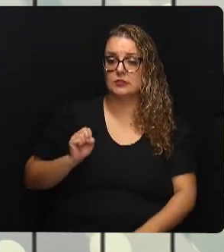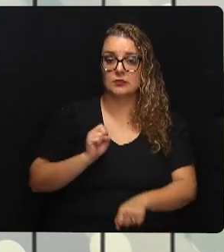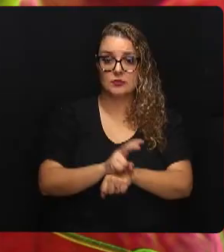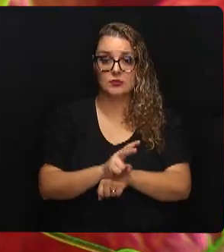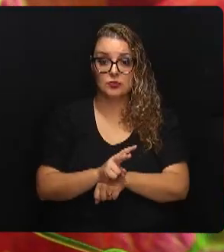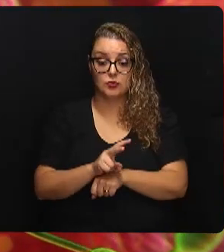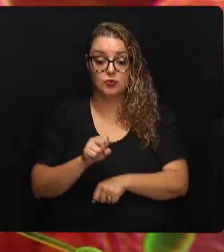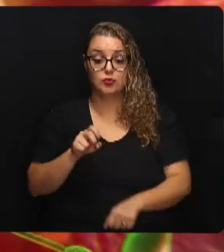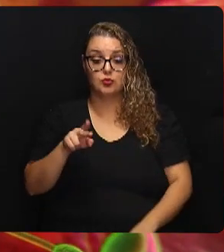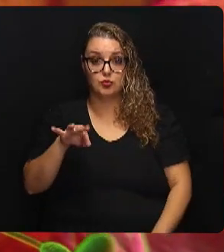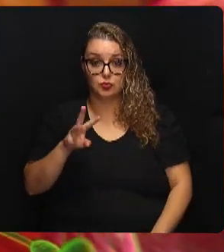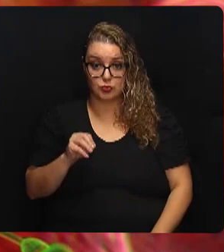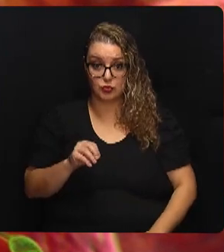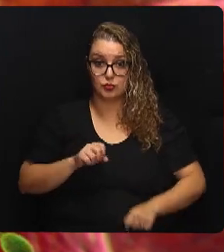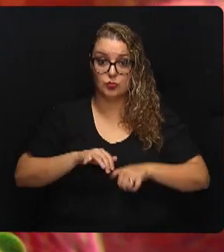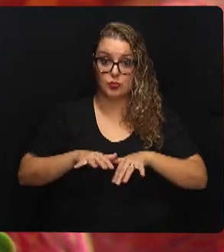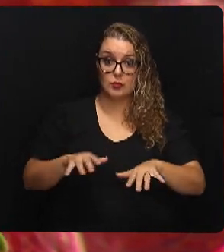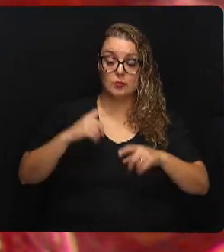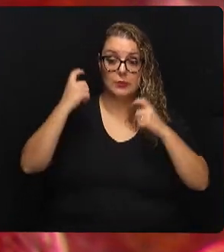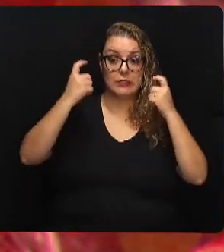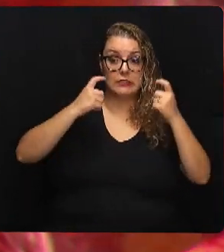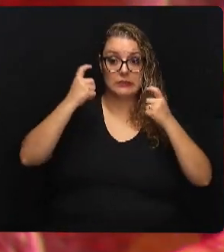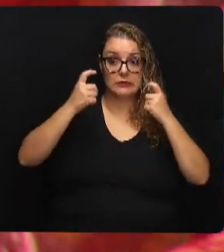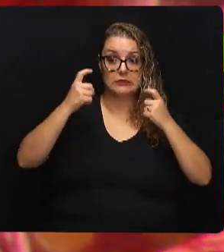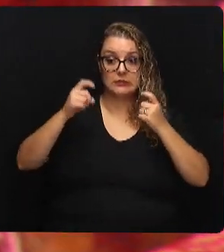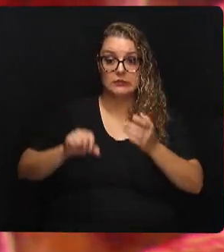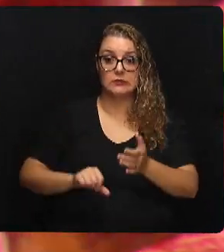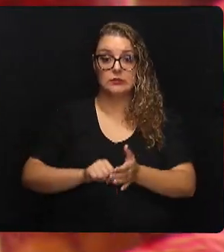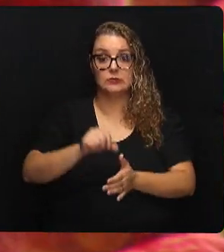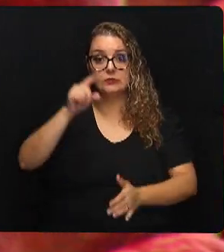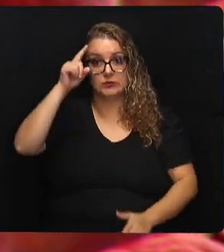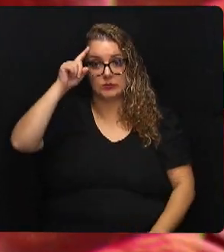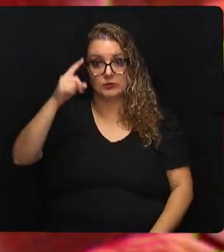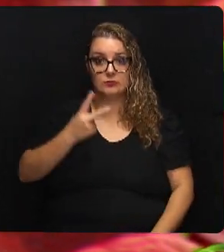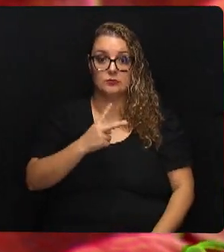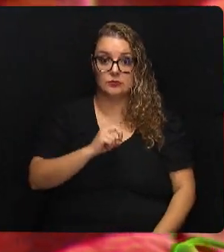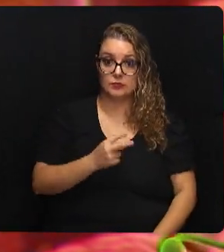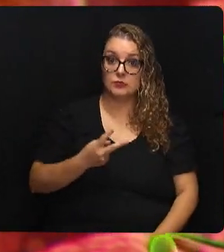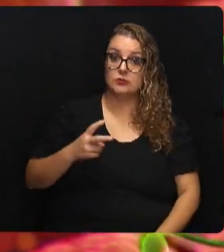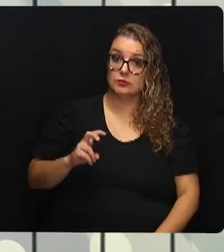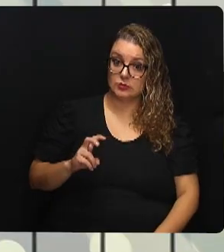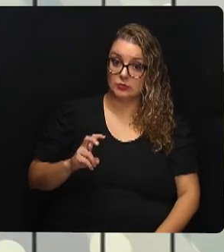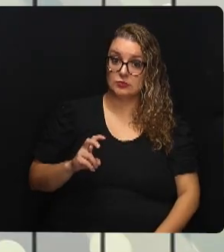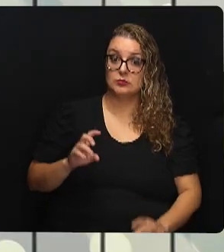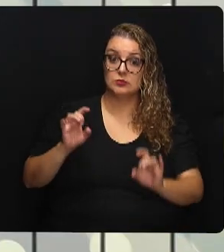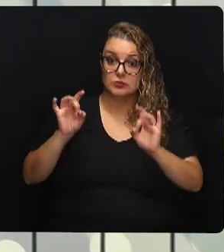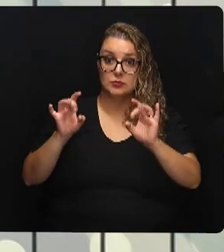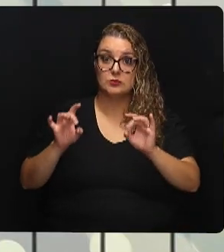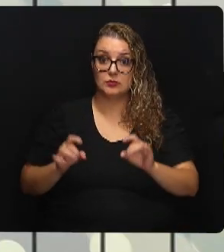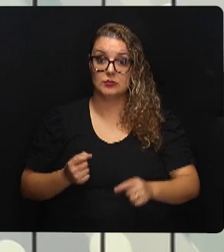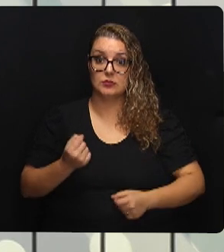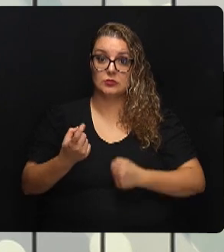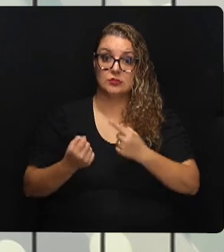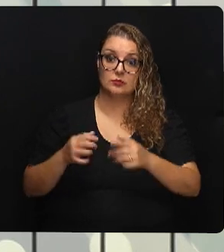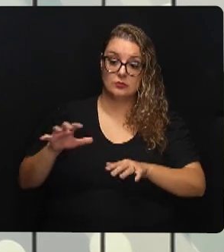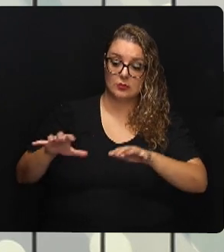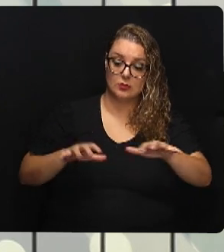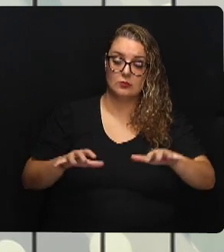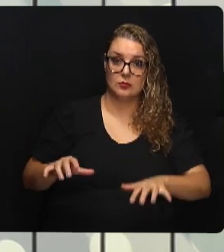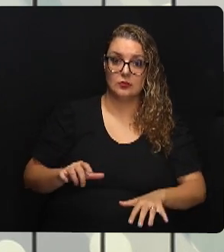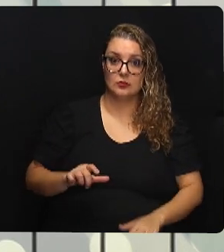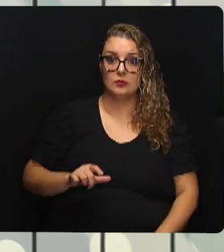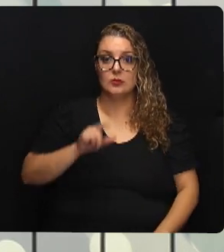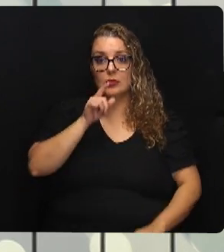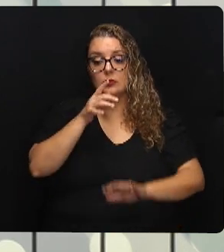virose. Um surto de virose tem causado preocupação nos primeiros dias de 2025, especialmente em